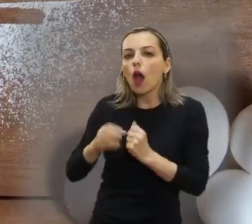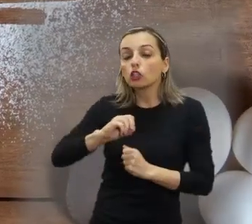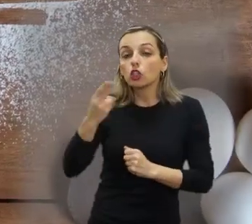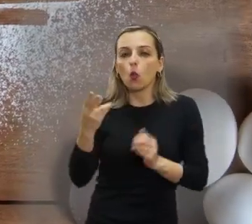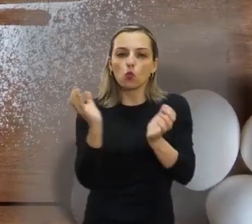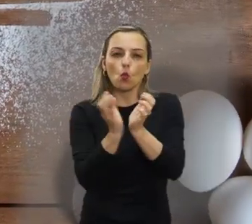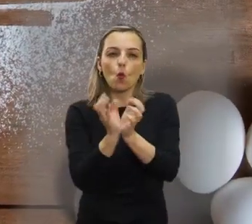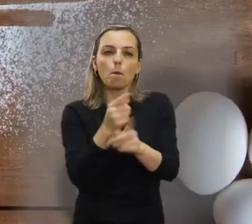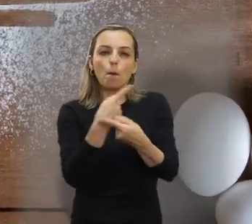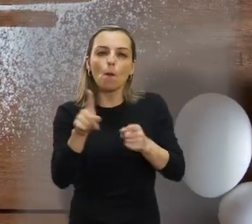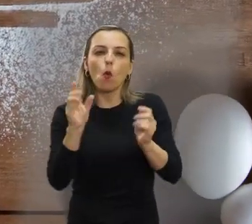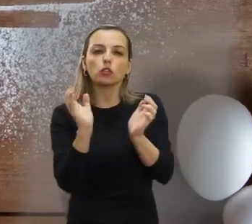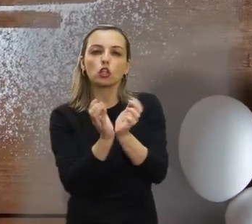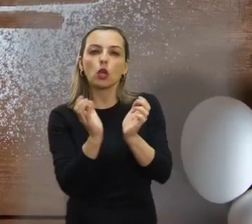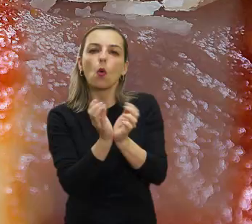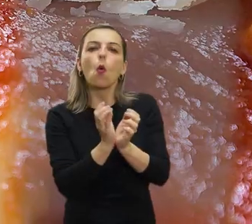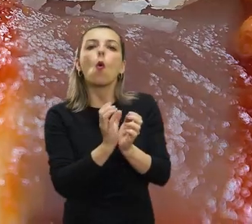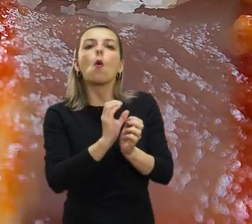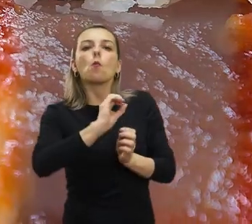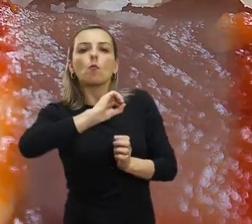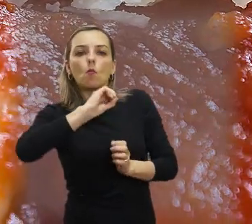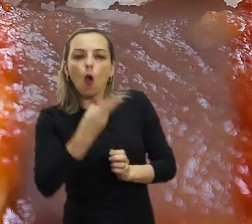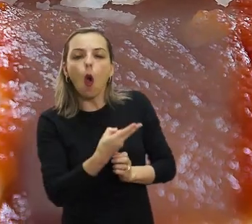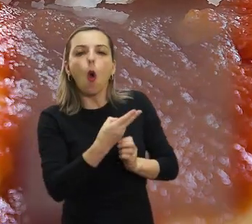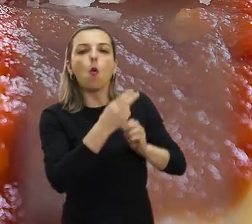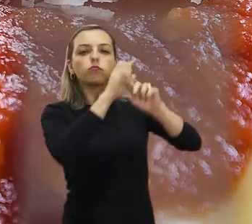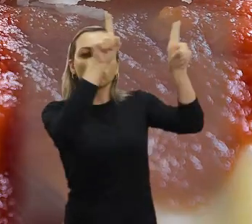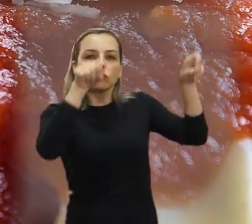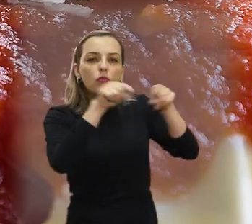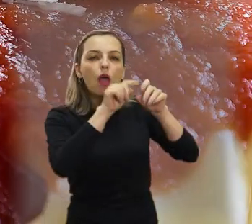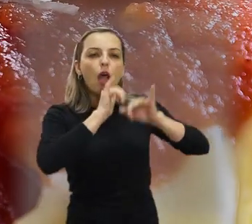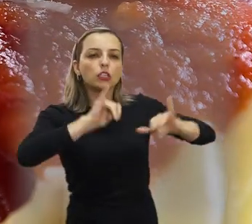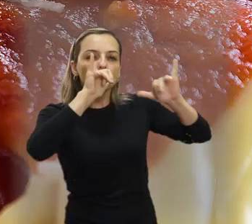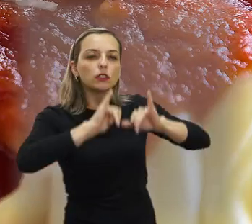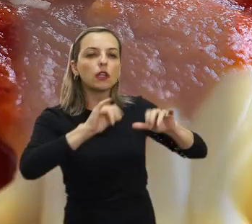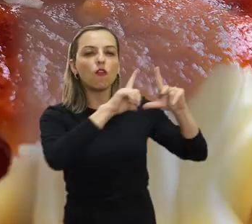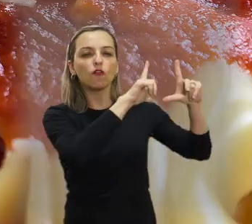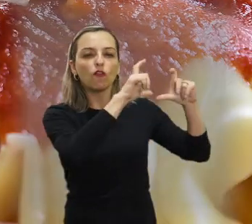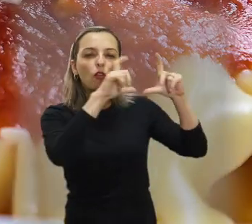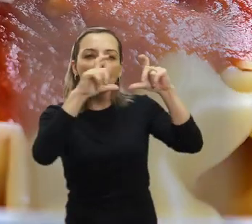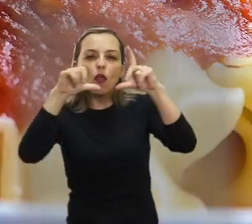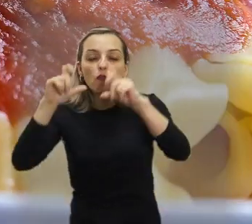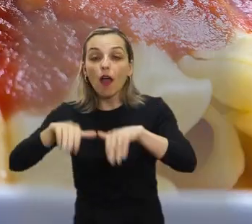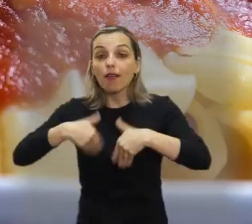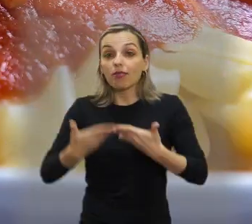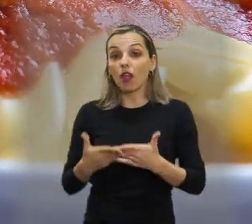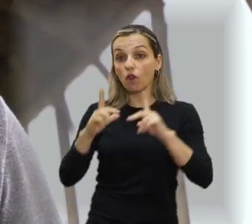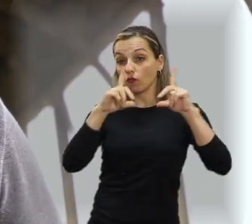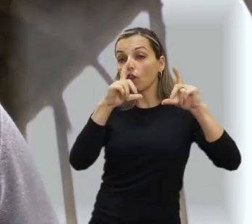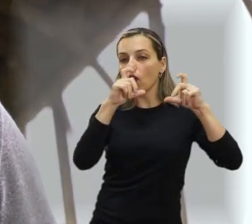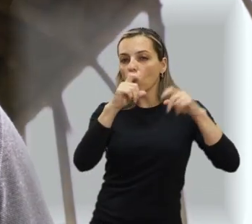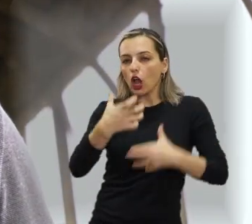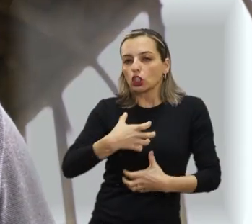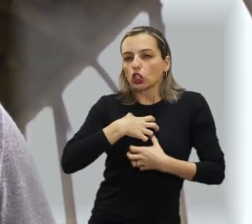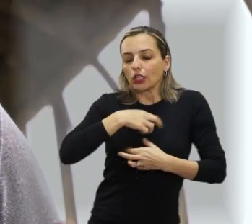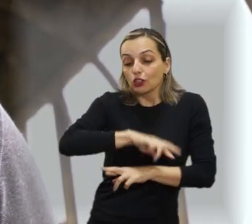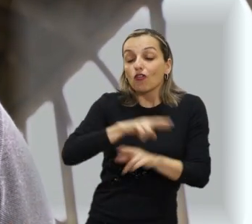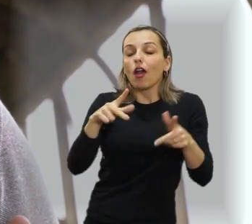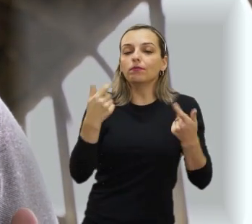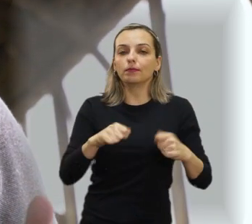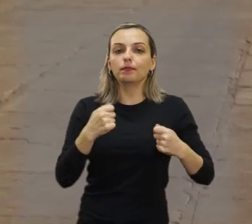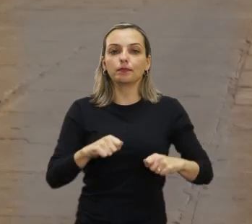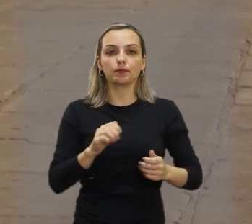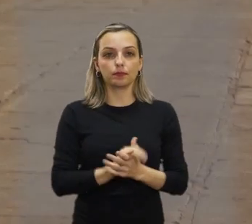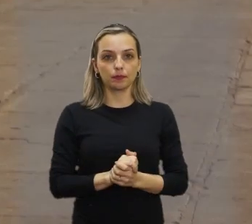ou para divulgação, então eu tinha que explorar outra linguagem também da fotografia. E paralelo a isso, eu